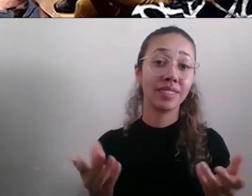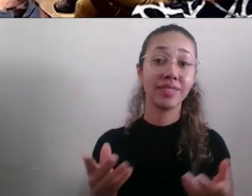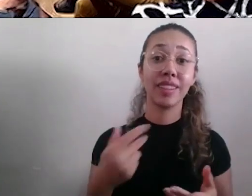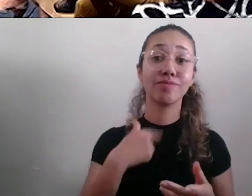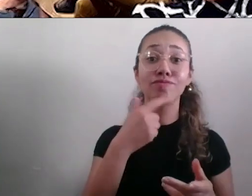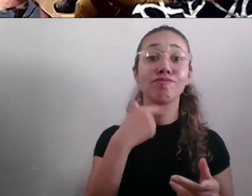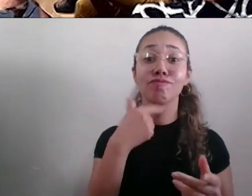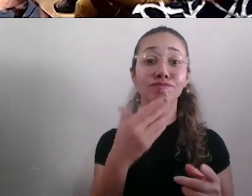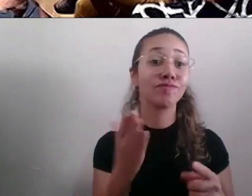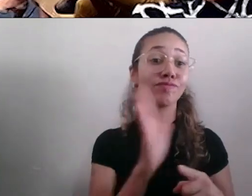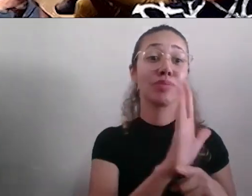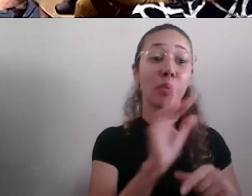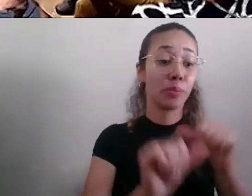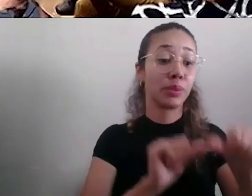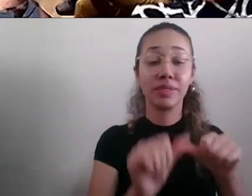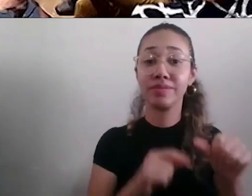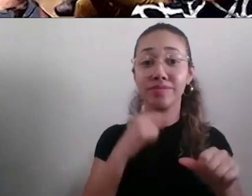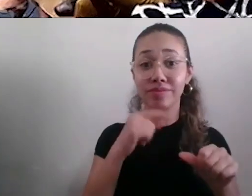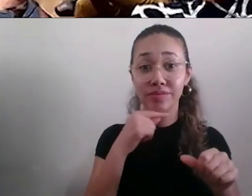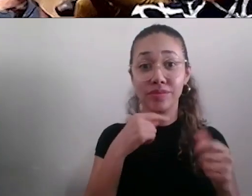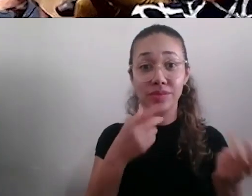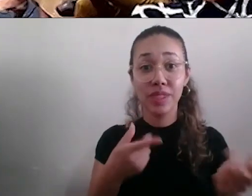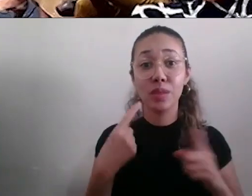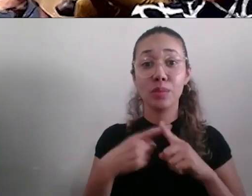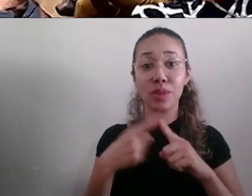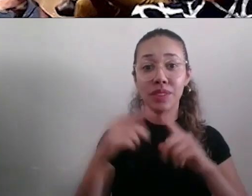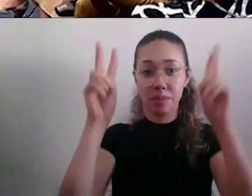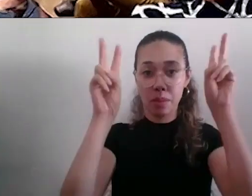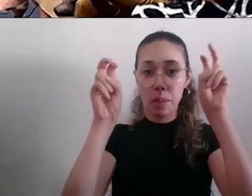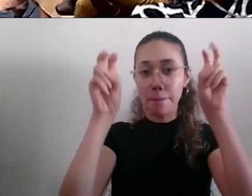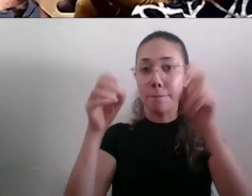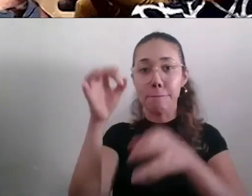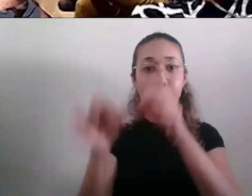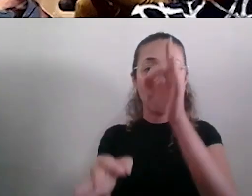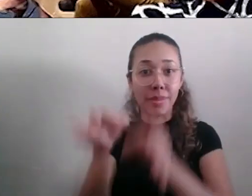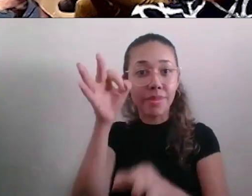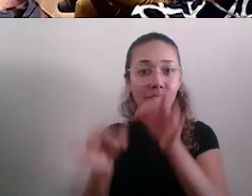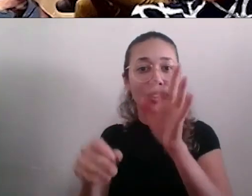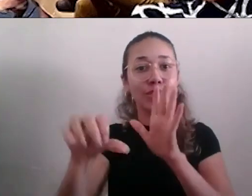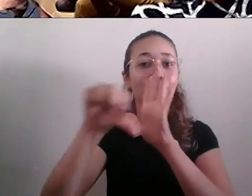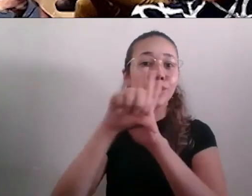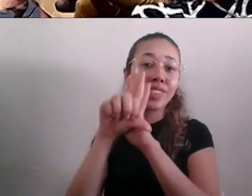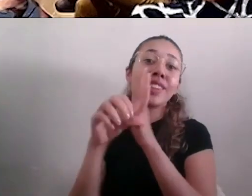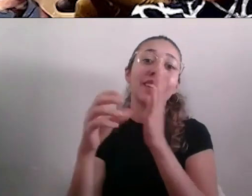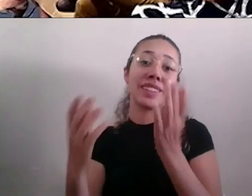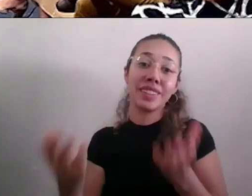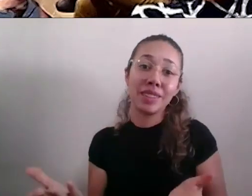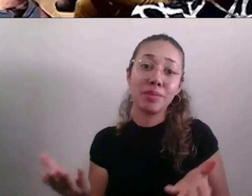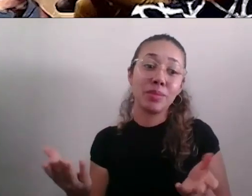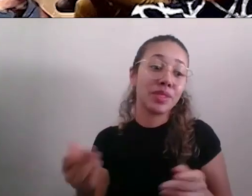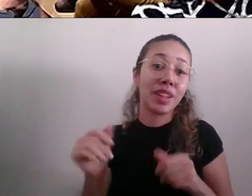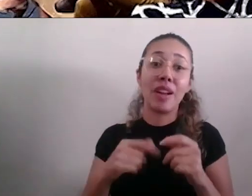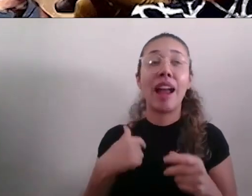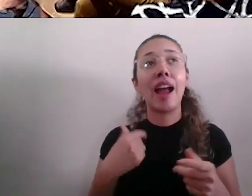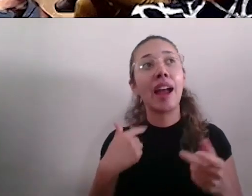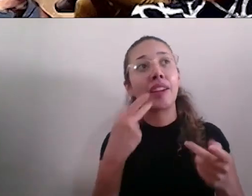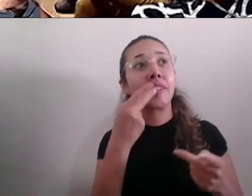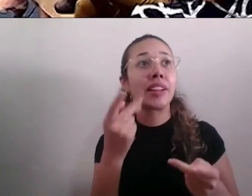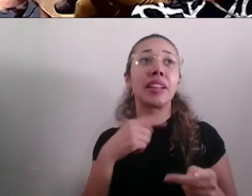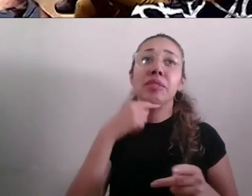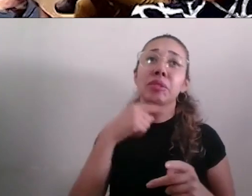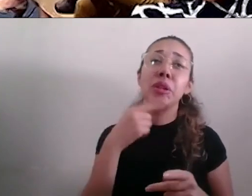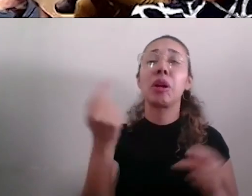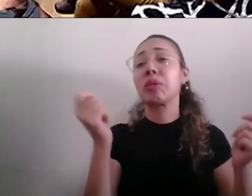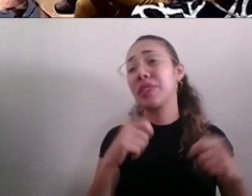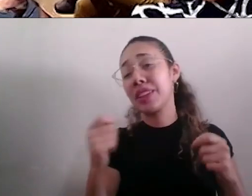Muito menos para questões de justiça criminal. Não tem, assim, não tem. E não adianta também dizer, não, imagina, a gente vai resolver tudo, vai ficar